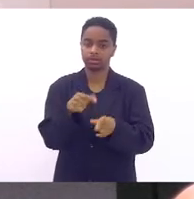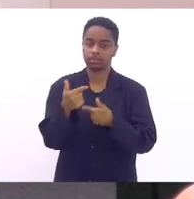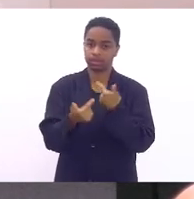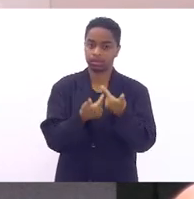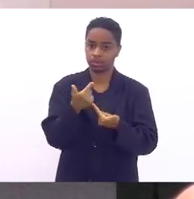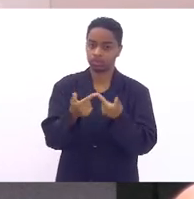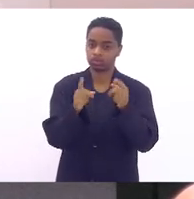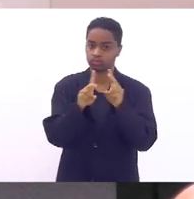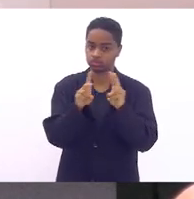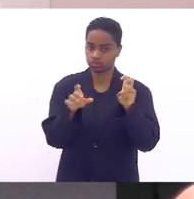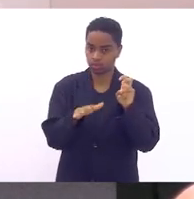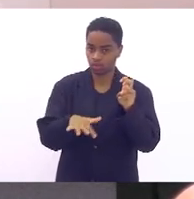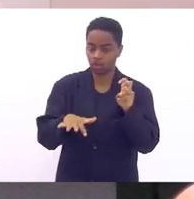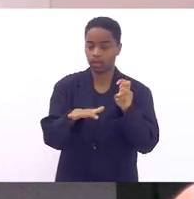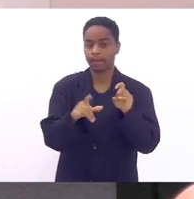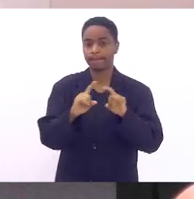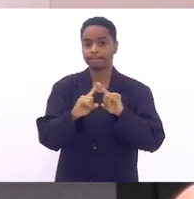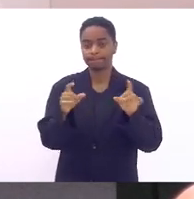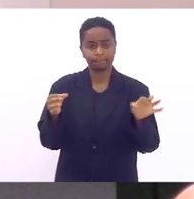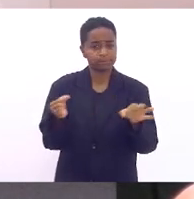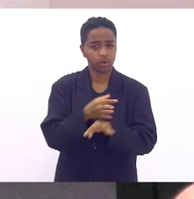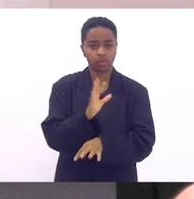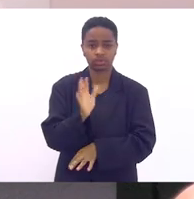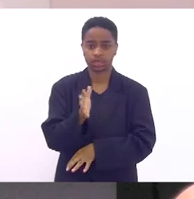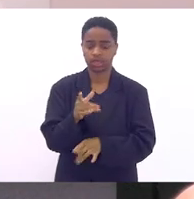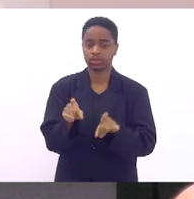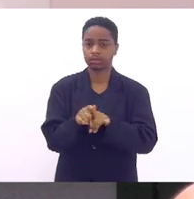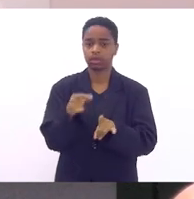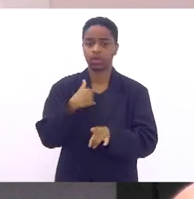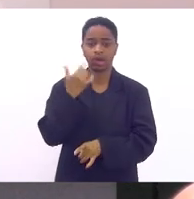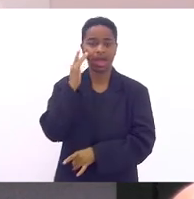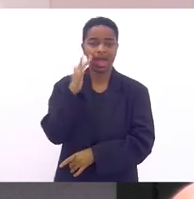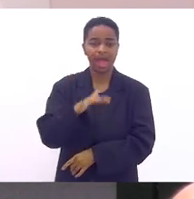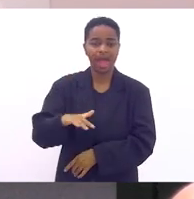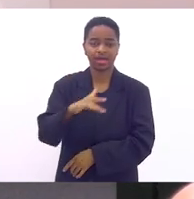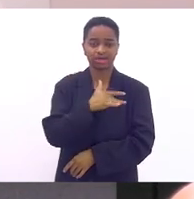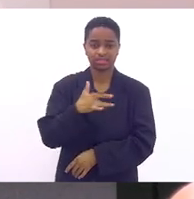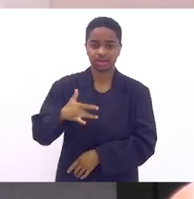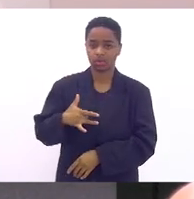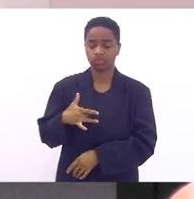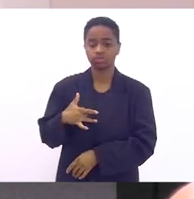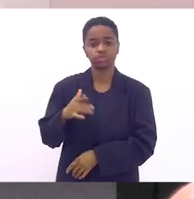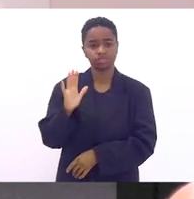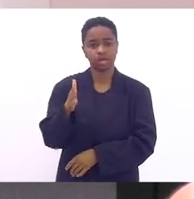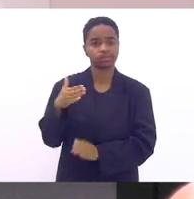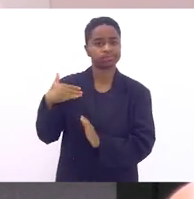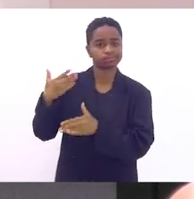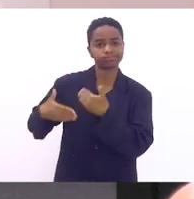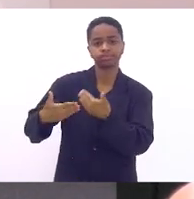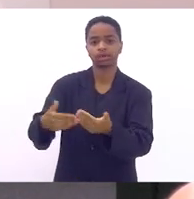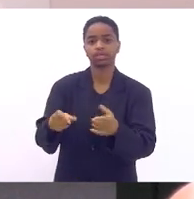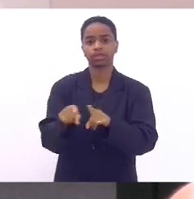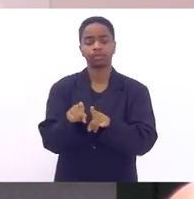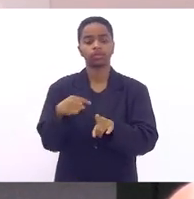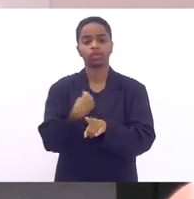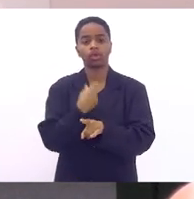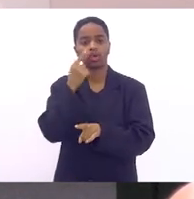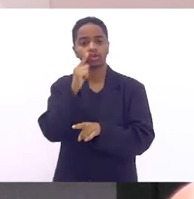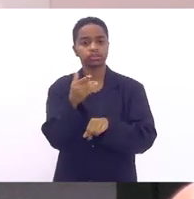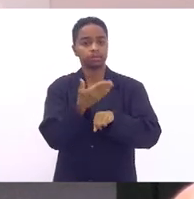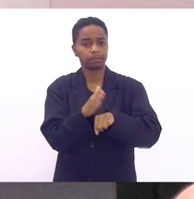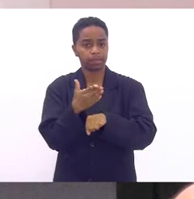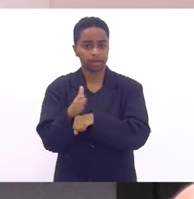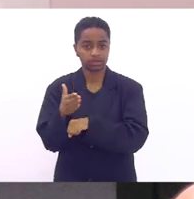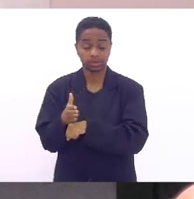pronto e eu acho que o complexo da Saúde de todos os complexo é o que tem tá mais adiantado a gente pode botar em prática